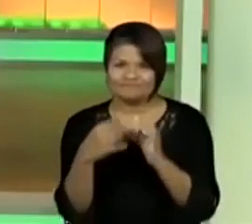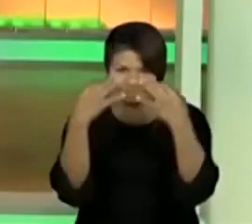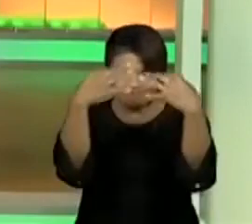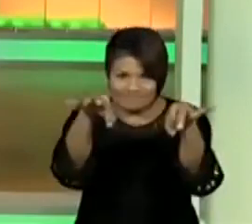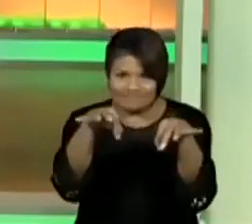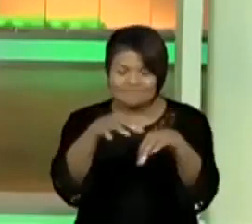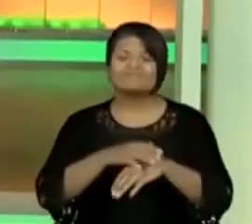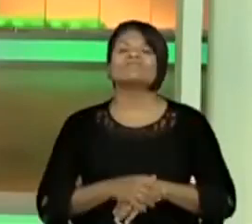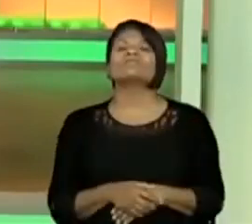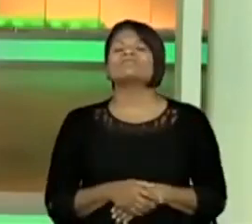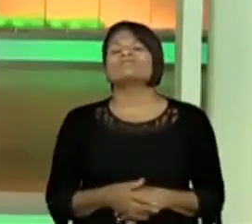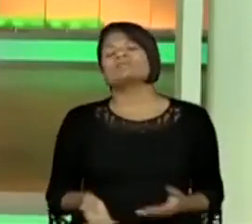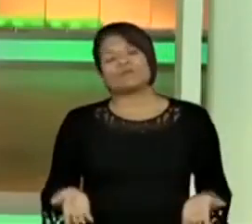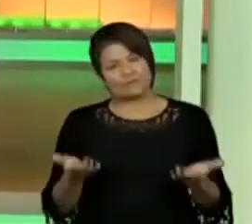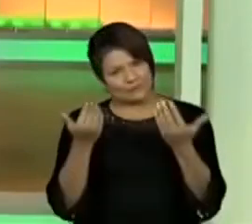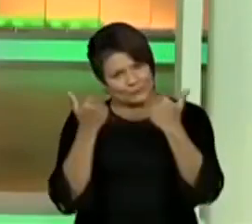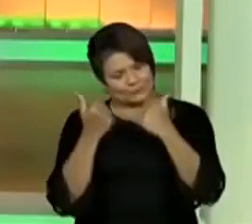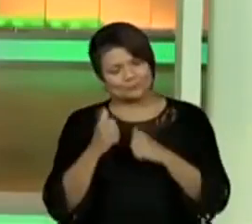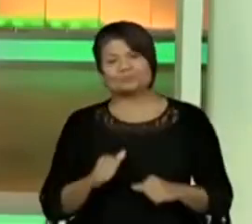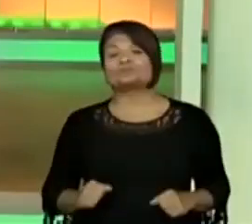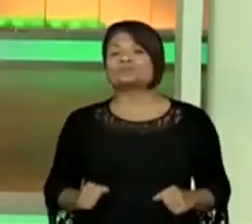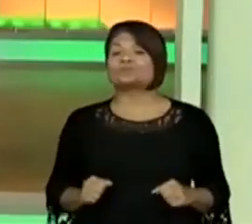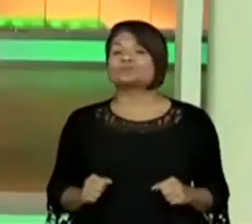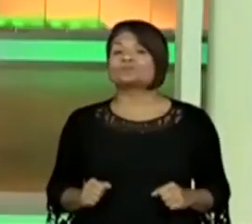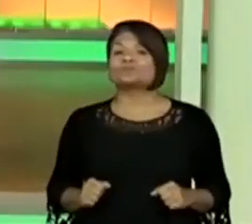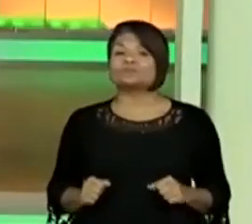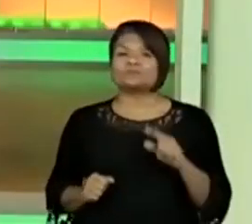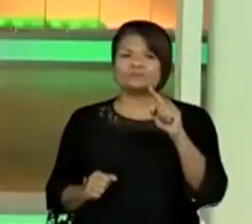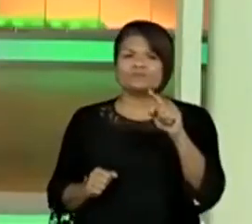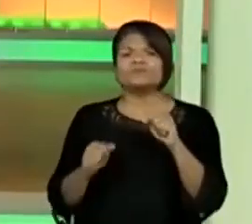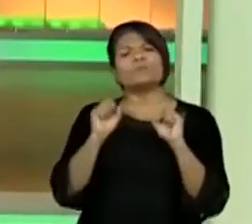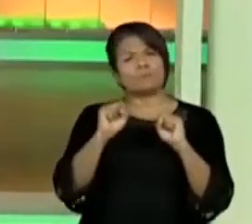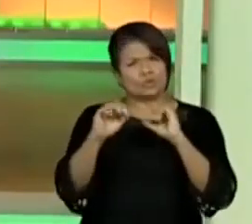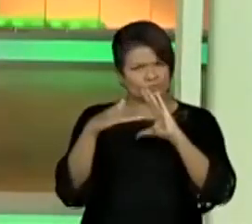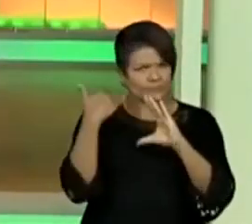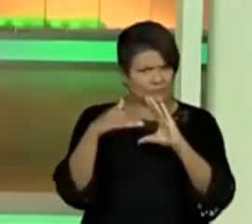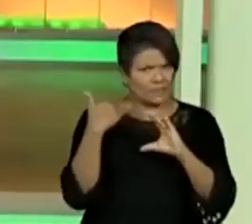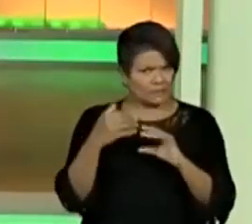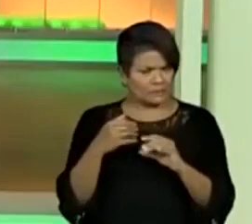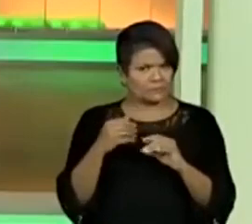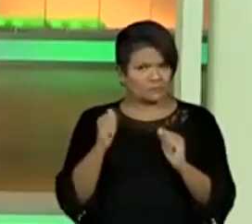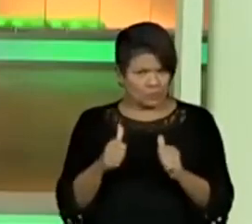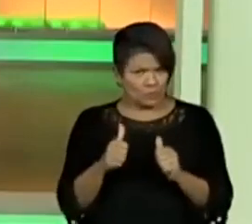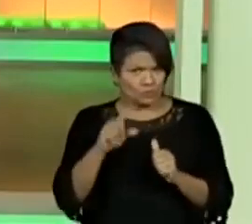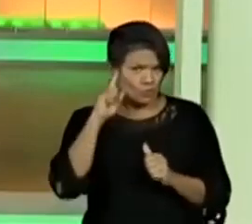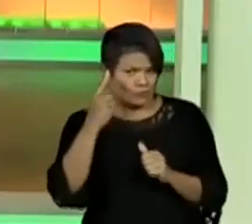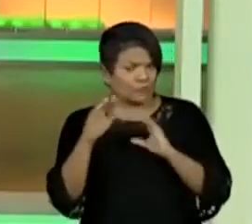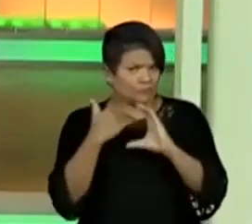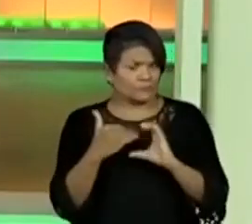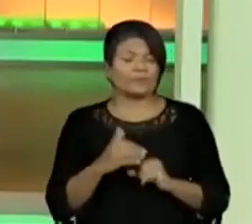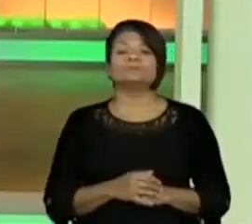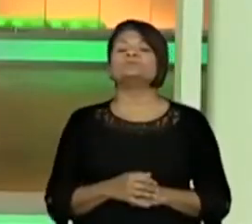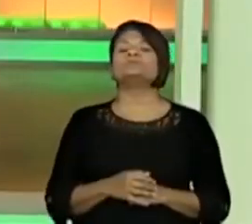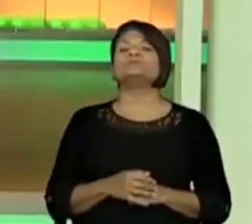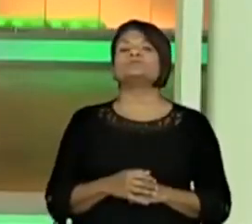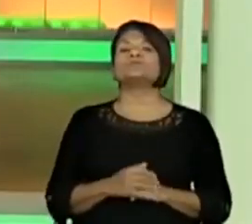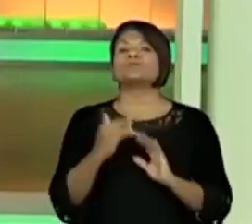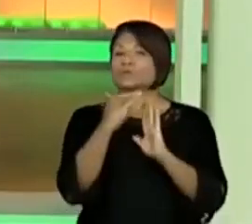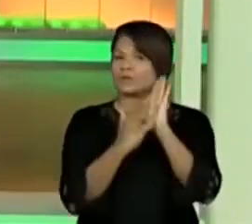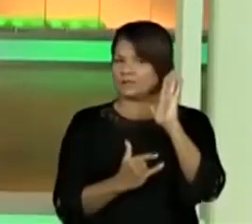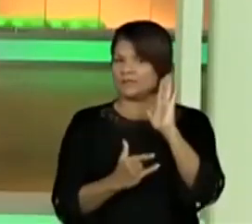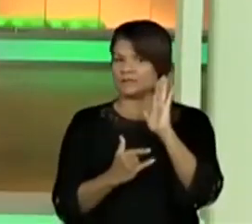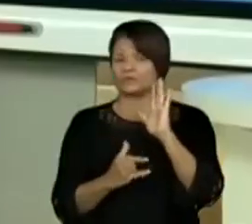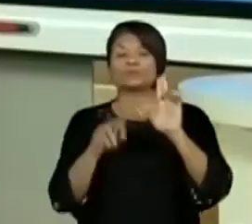Certo? Vamos lá. Enquanto isso, eu estou vendo vocês interagindo, mas vamos primeiro terminar nosso texto. Para o